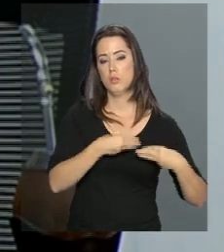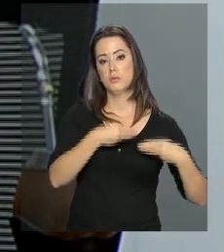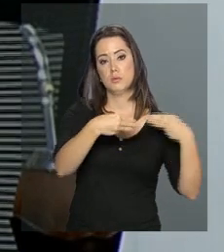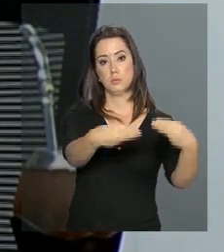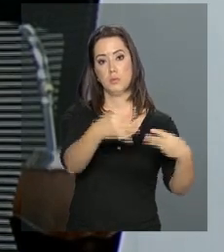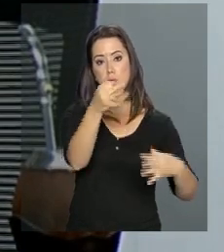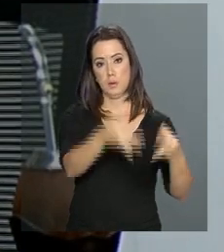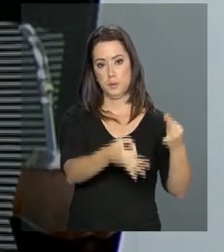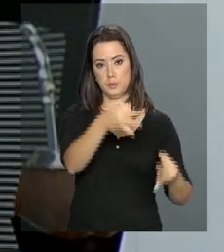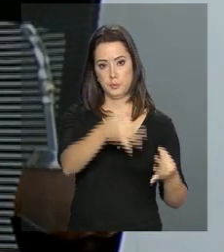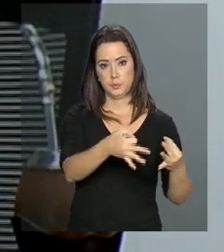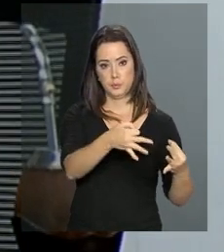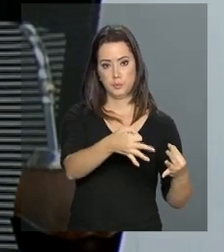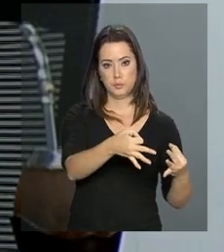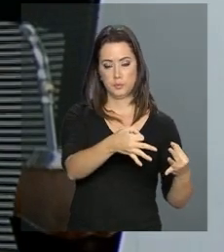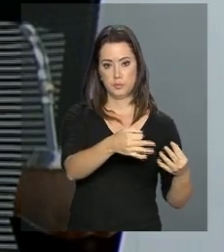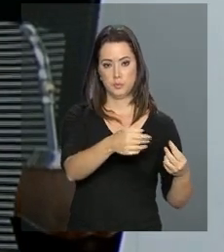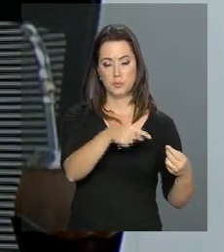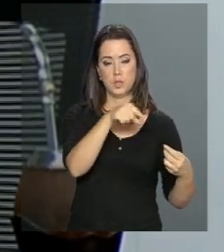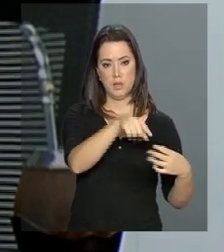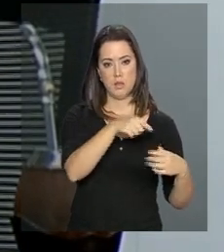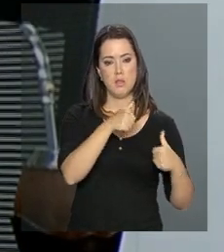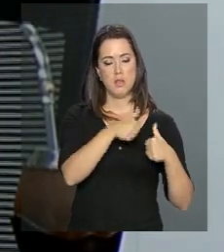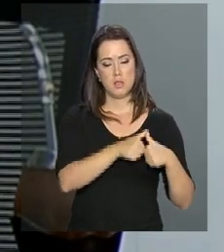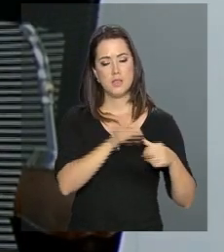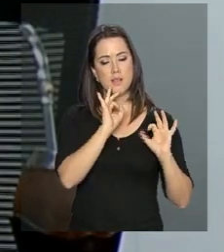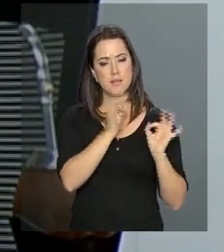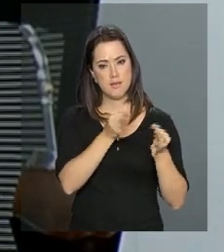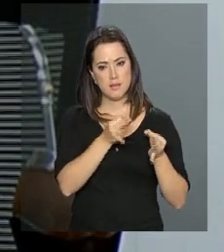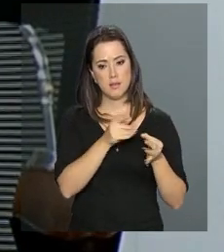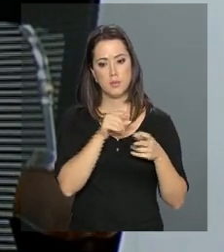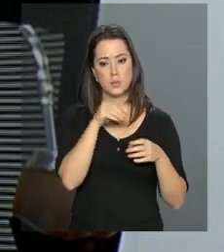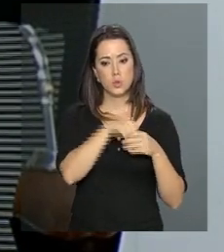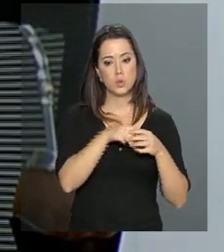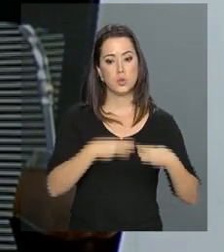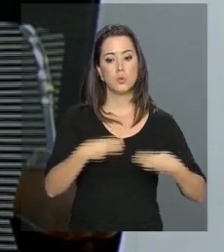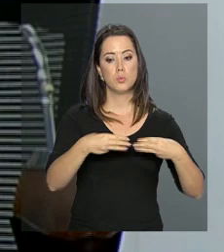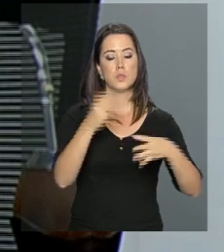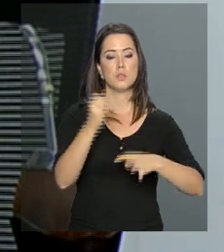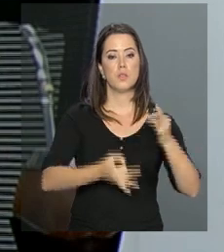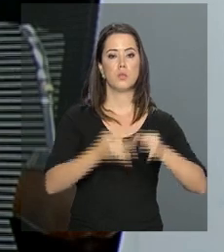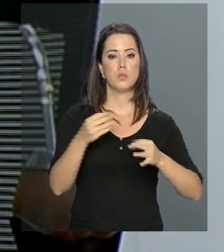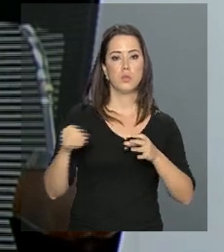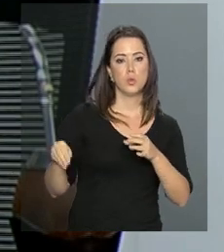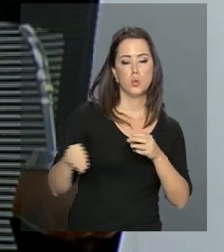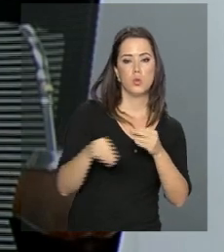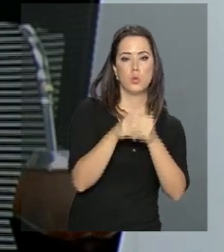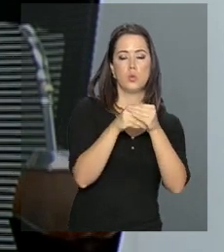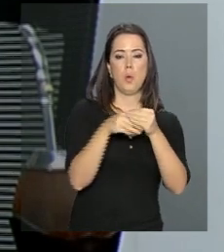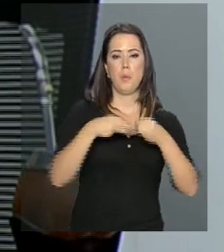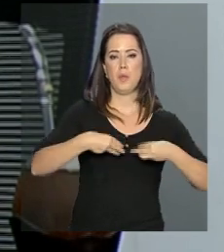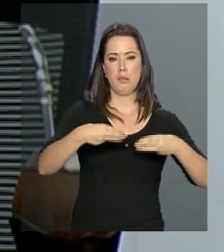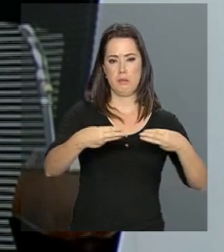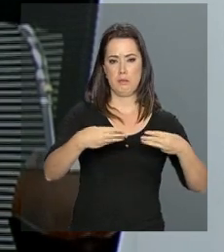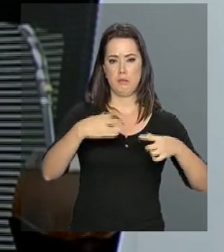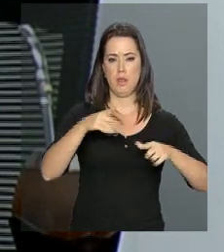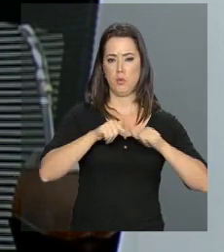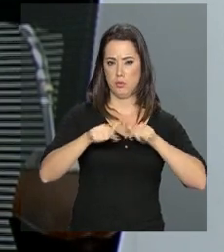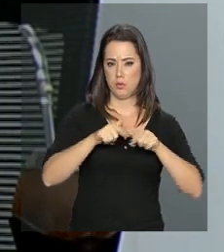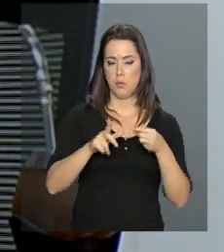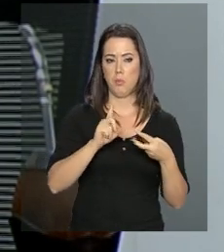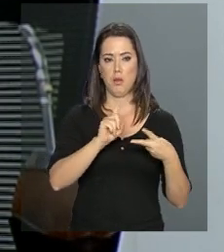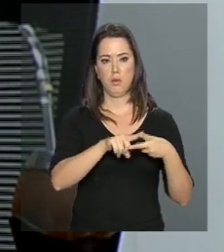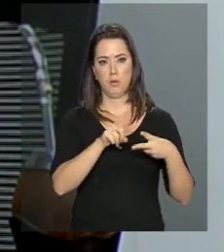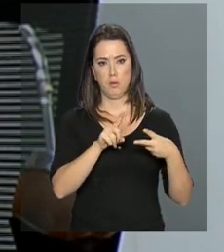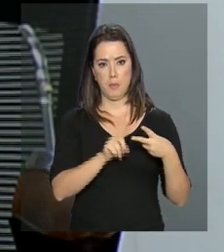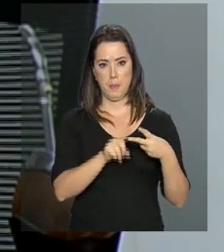da justiça lá está com certeza aquela secretaria que cuida é